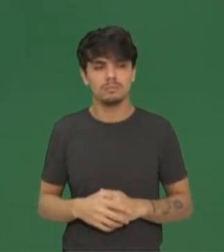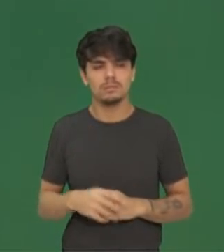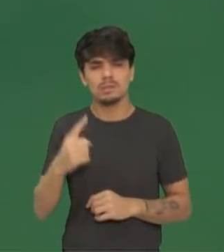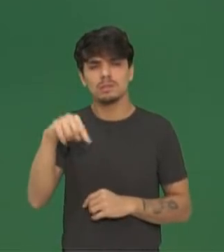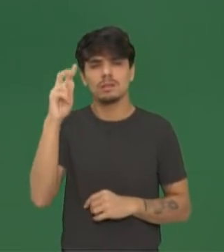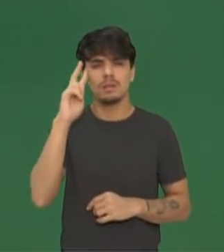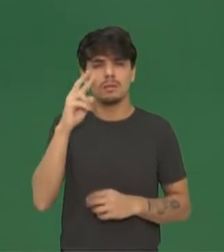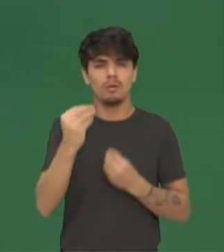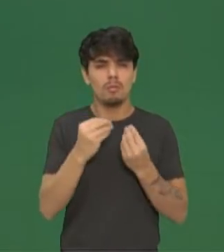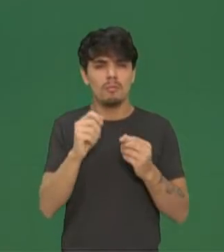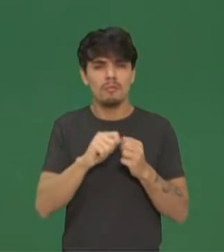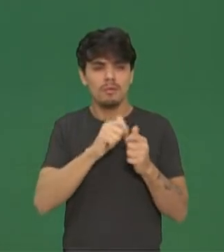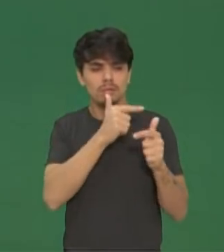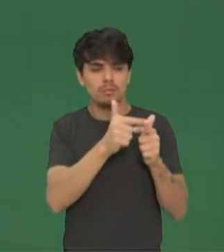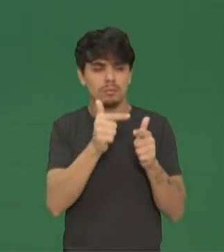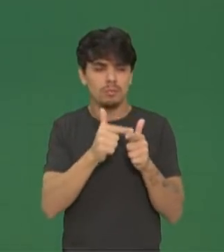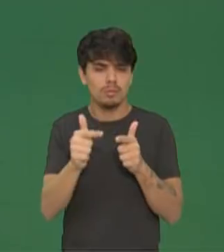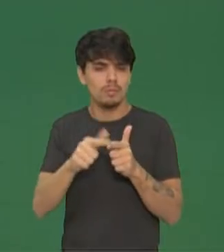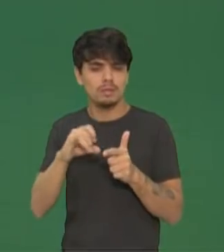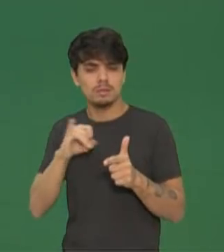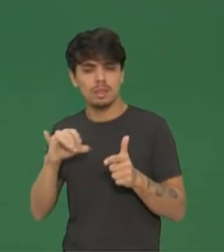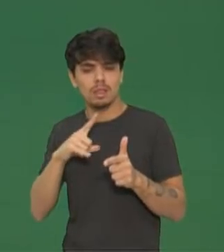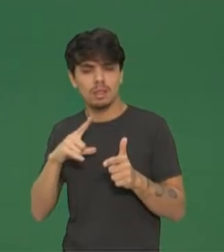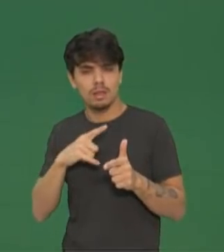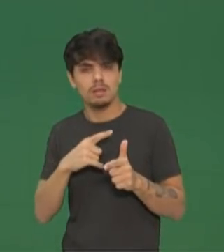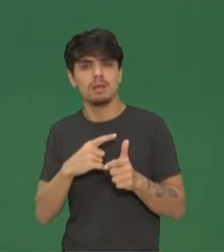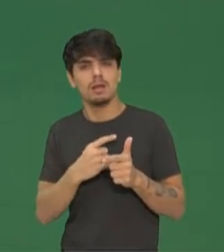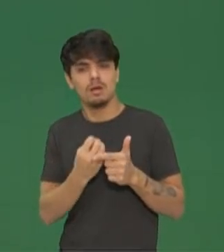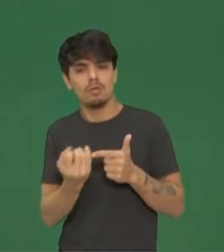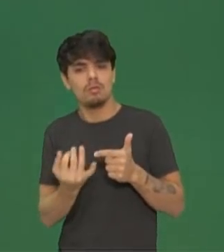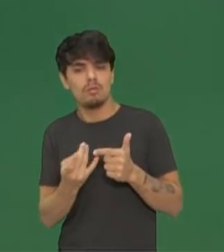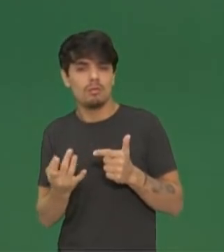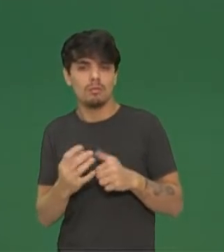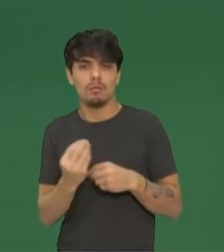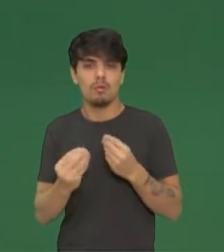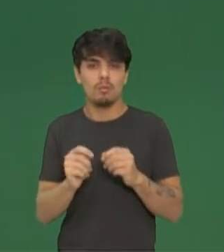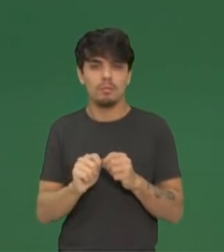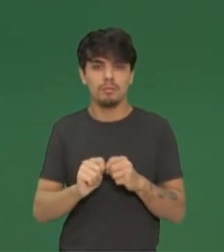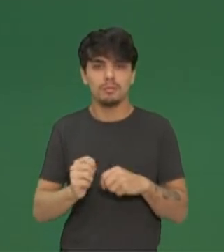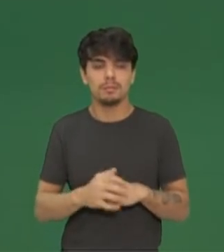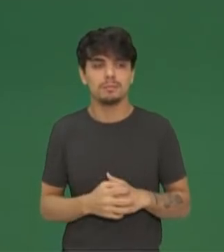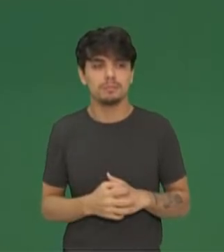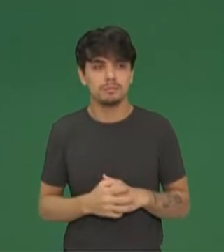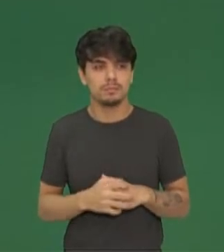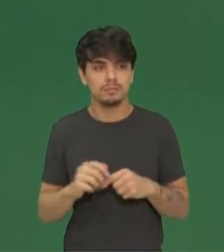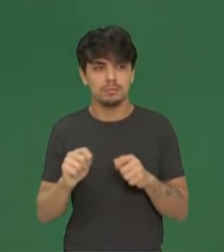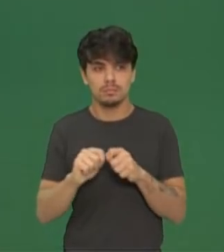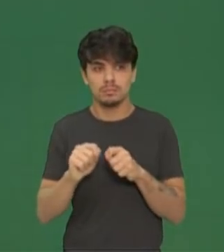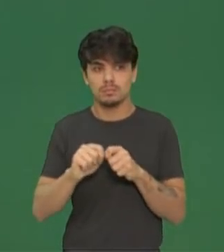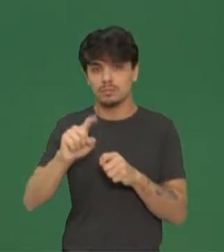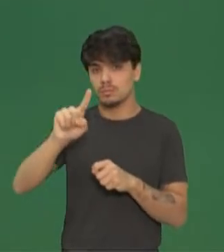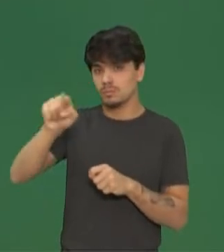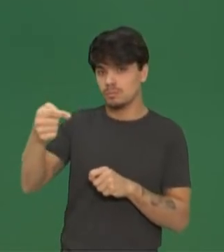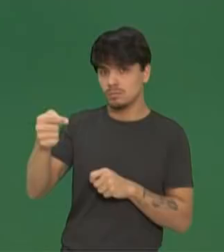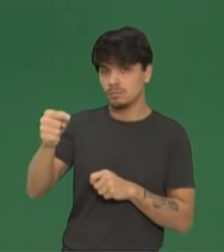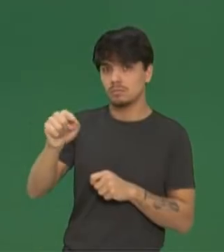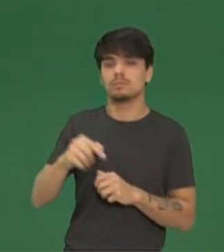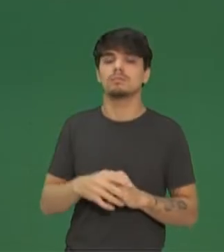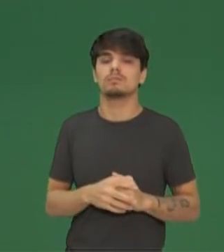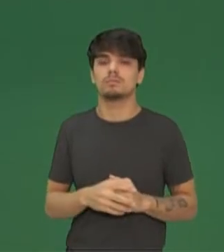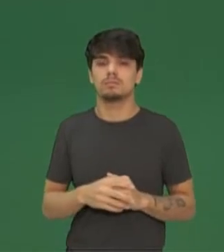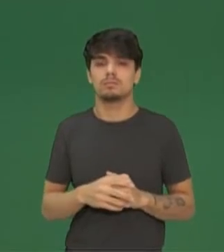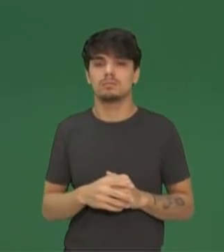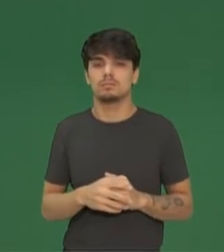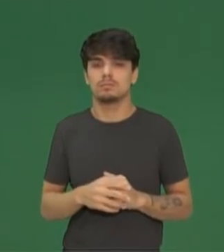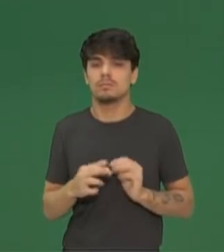a divisão? Quando sobra ainda alguma coisa ali? O que a gente faz? A gente coloca uma vírgula aqui, representando que a